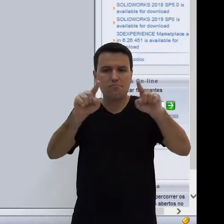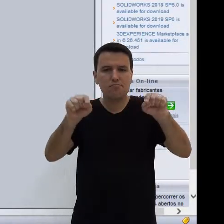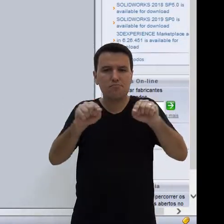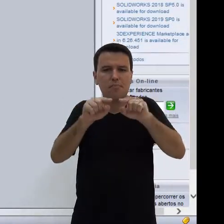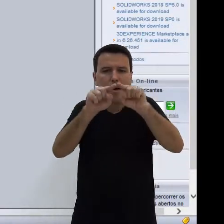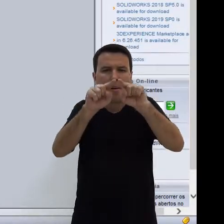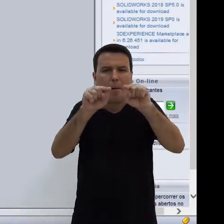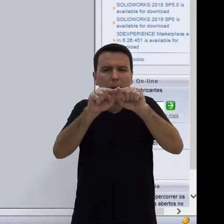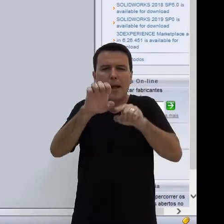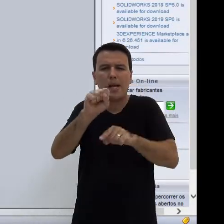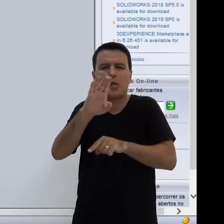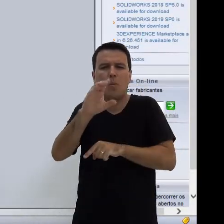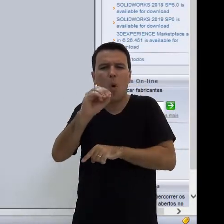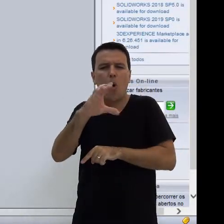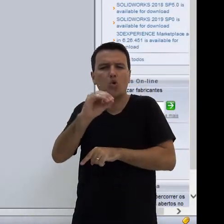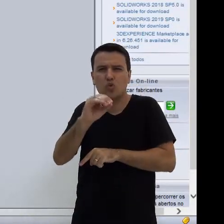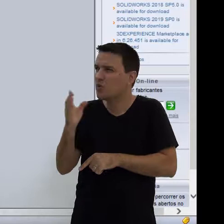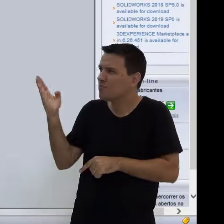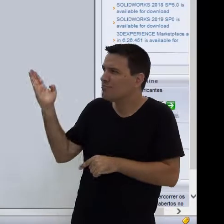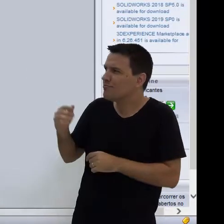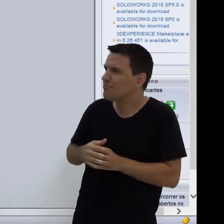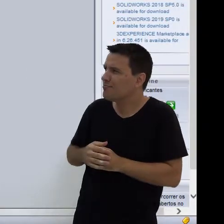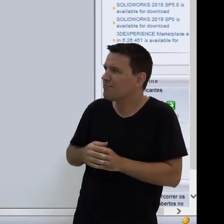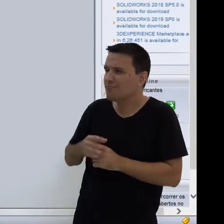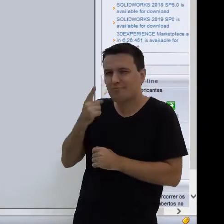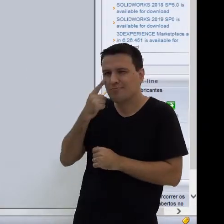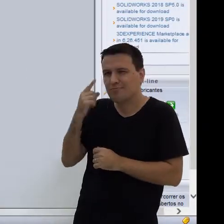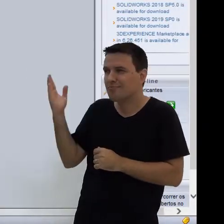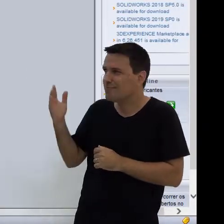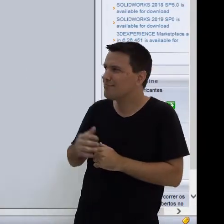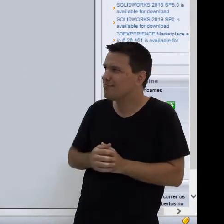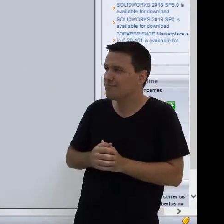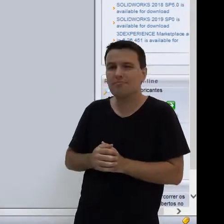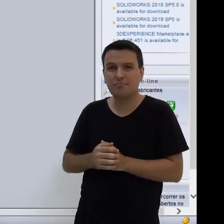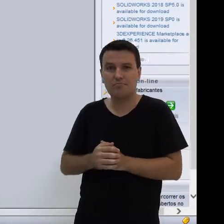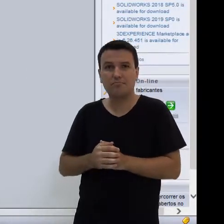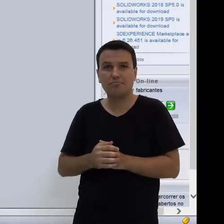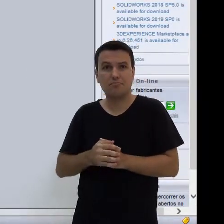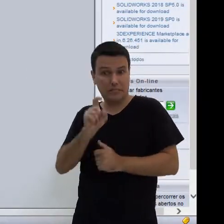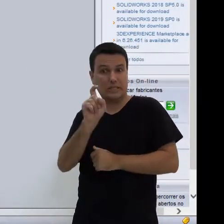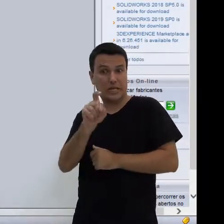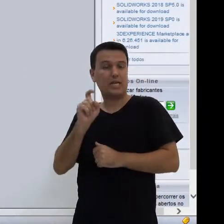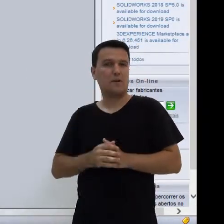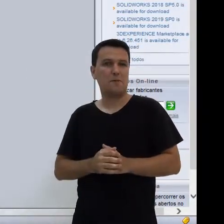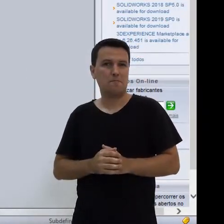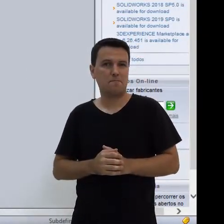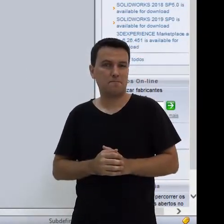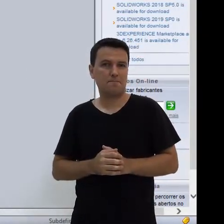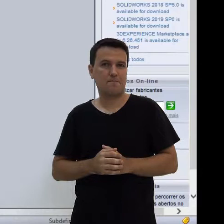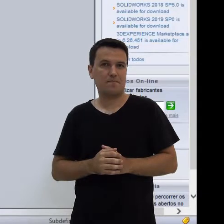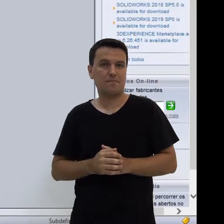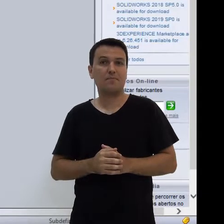e vou selecionar essa opção que aparece aqui, ó, esboço, tá? Essa opção aqui, esboço.